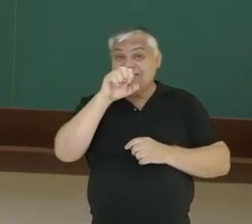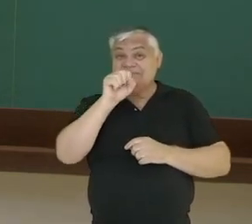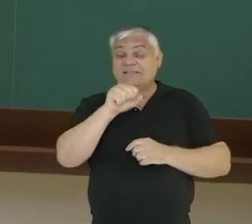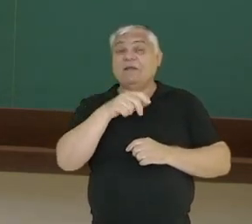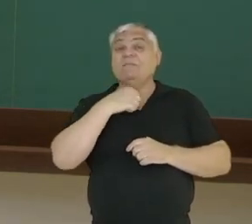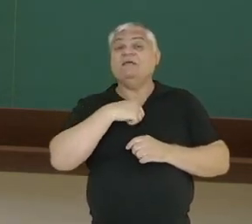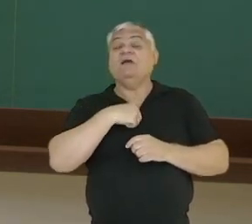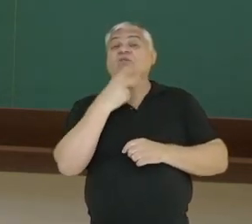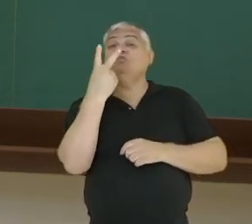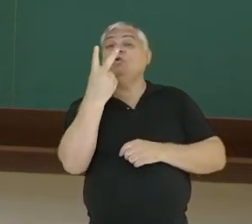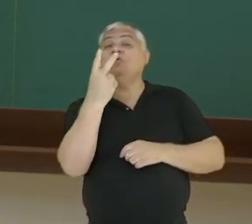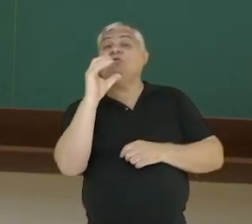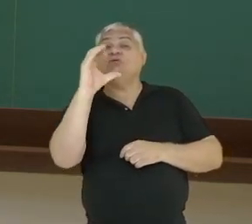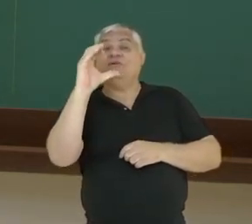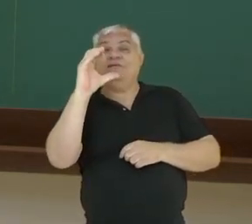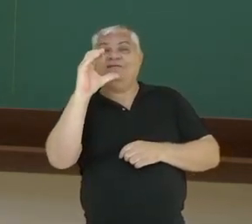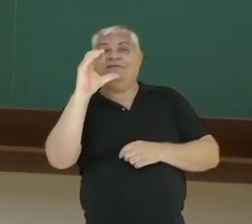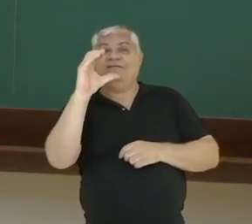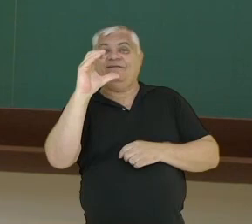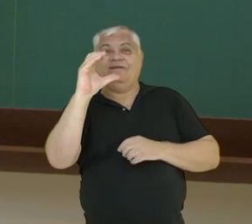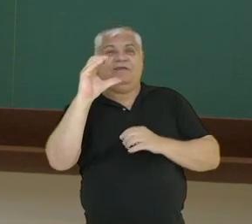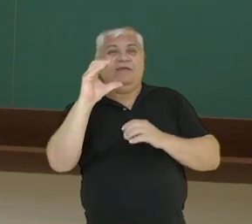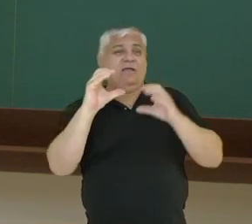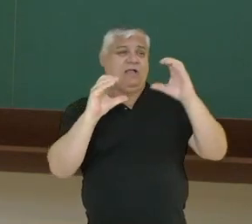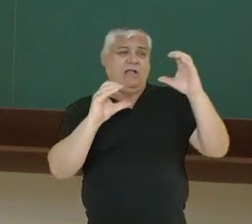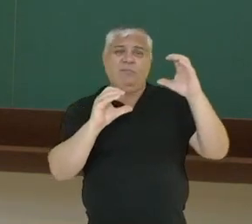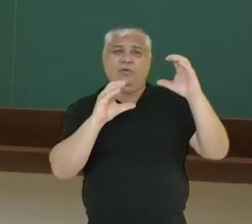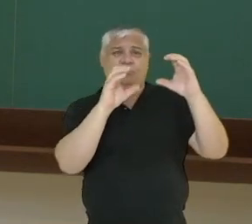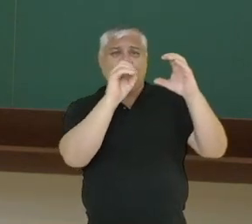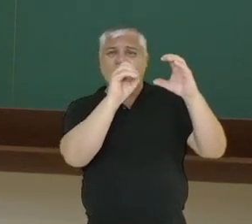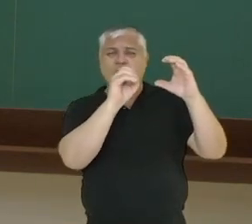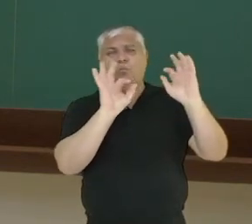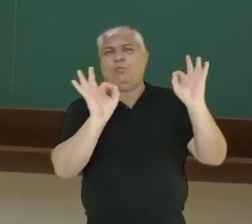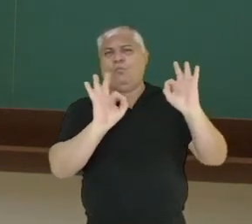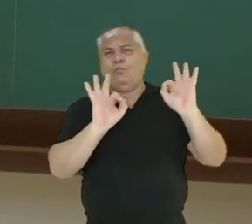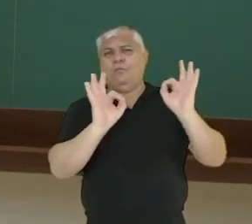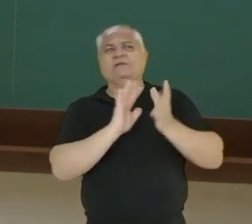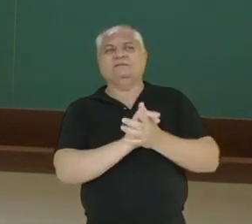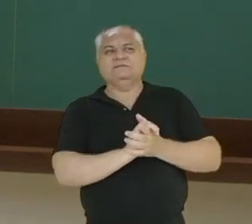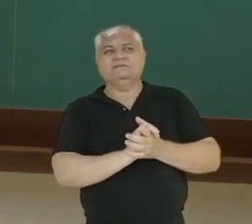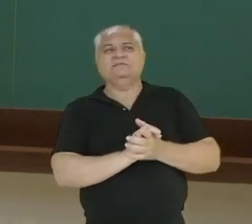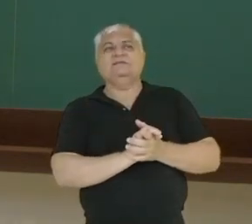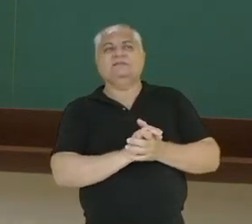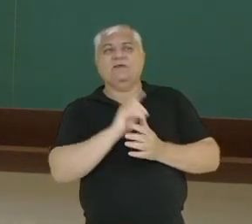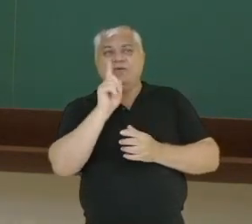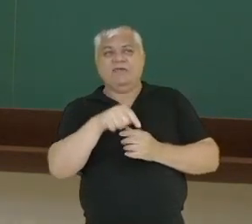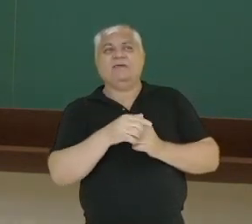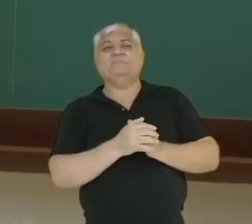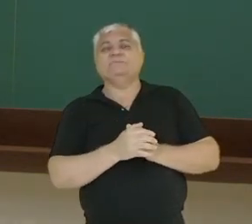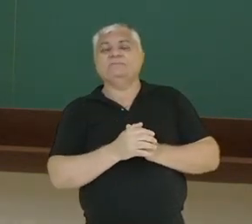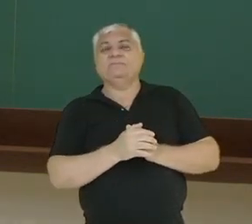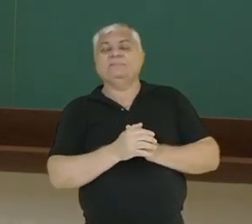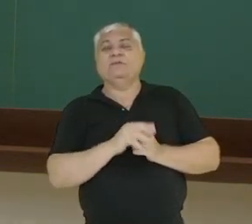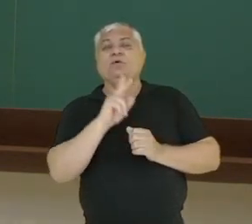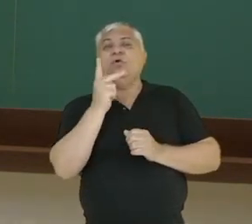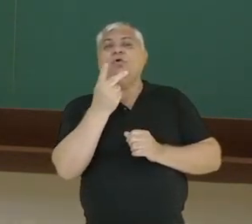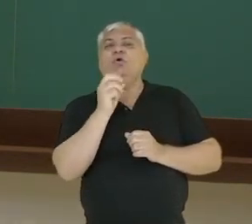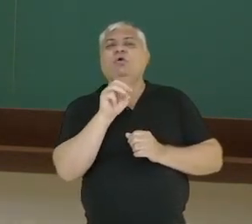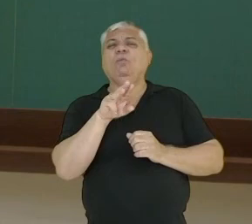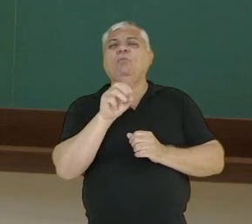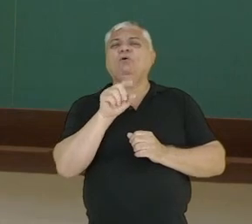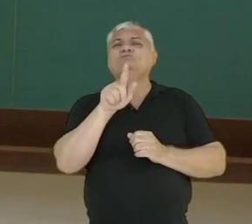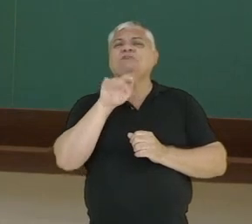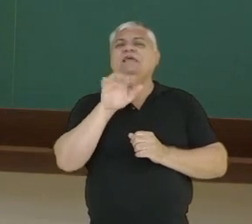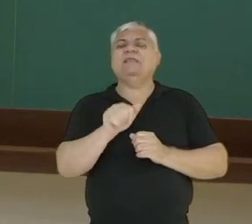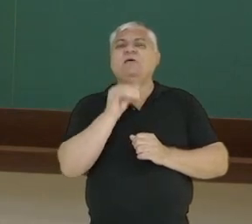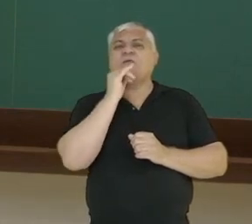dois carbonos. Se for entre carbono e um heteroátomo, não conta. Então, a cadeia é saturada e